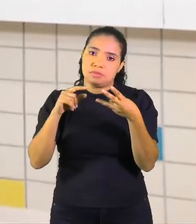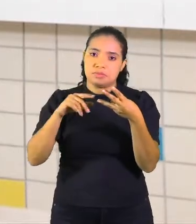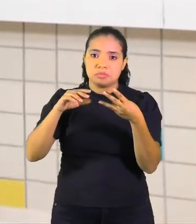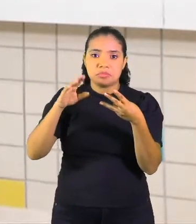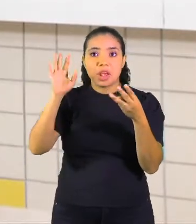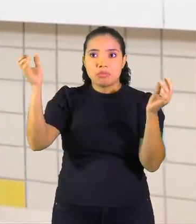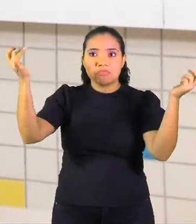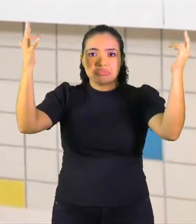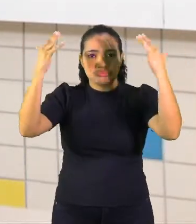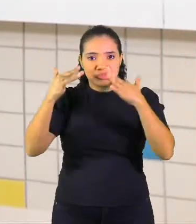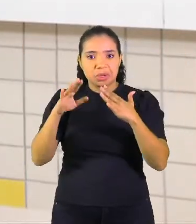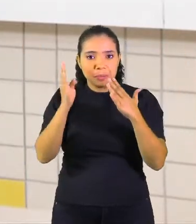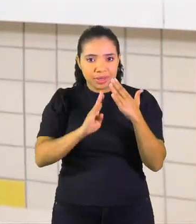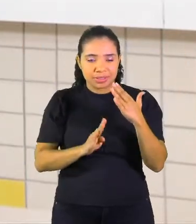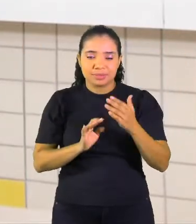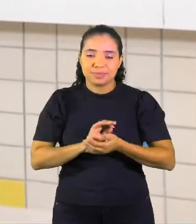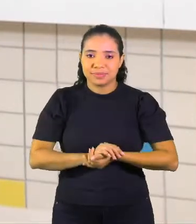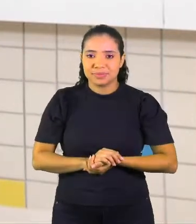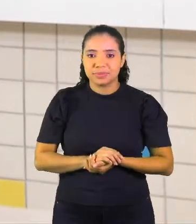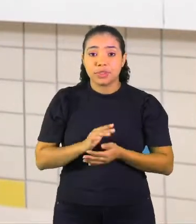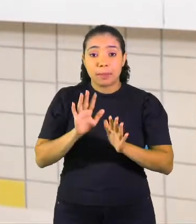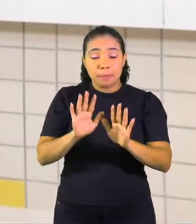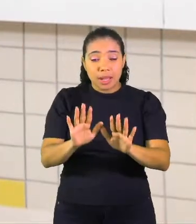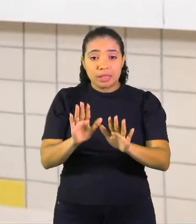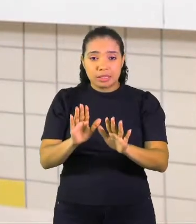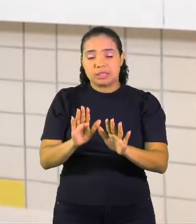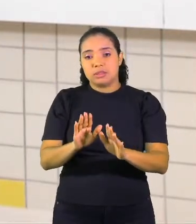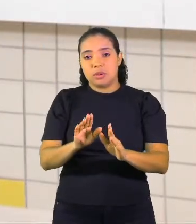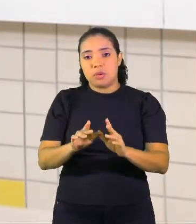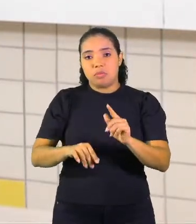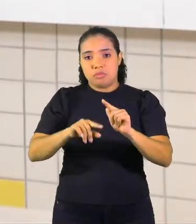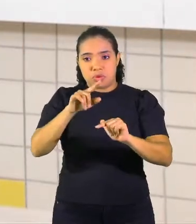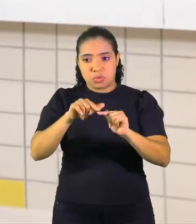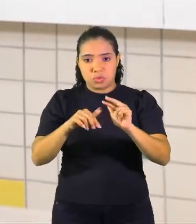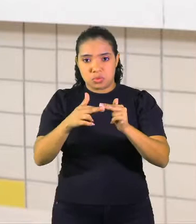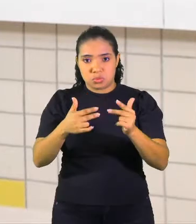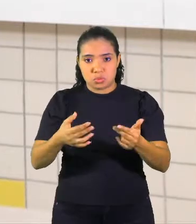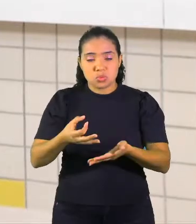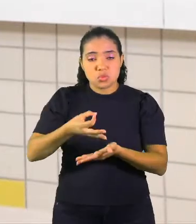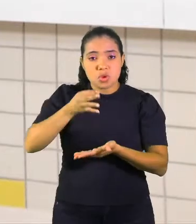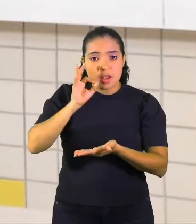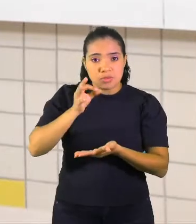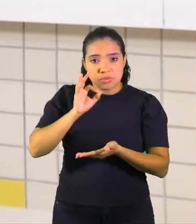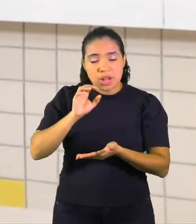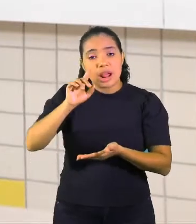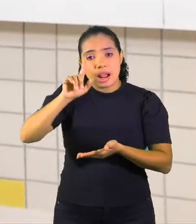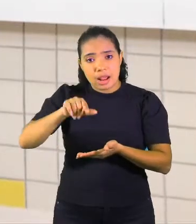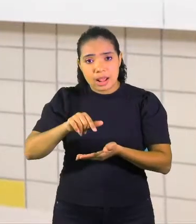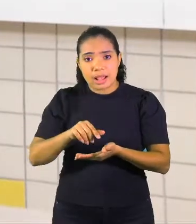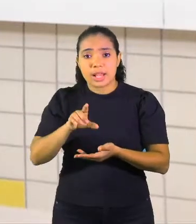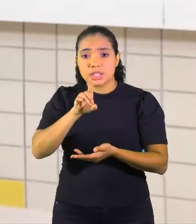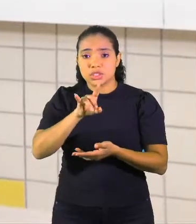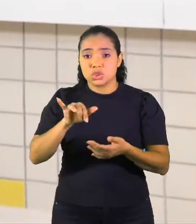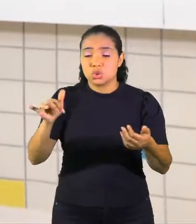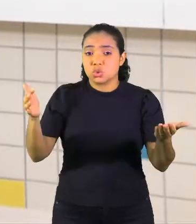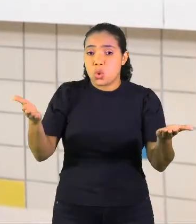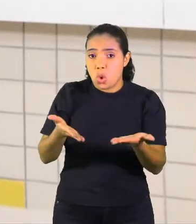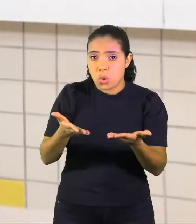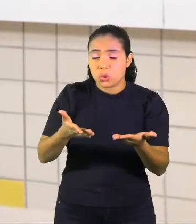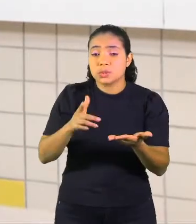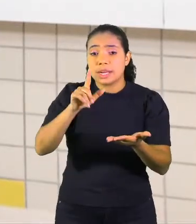no café, um produto que se tornou protagonista e é, nos dias de hoje, a